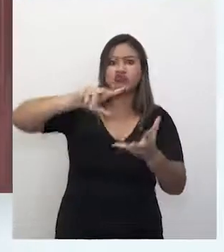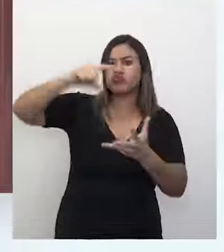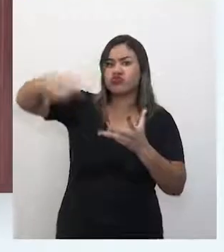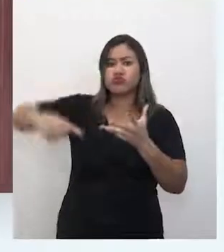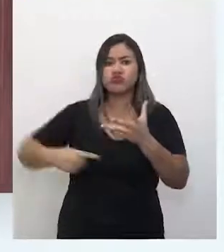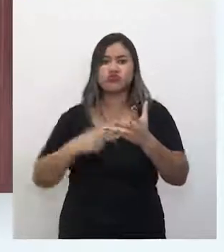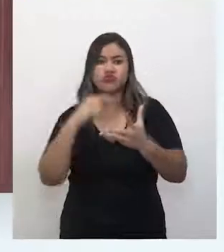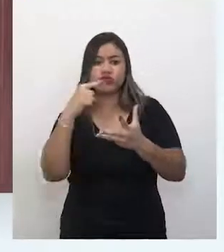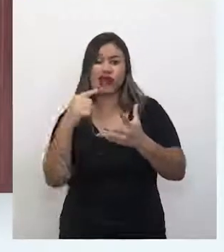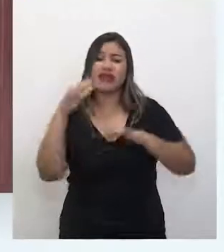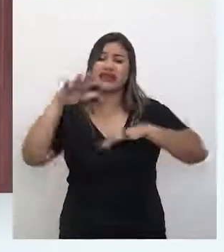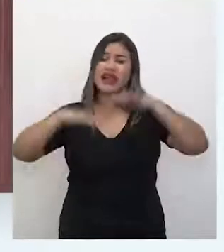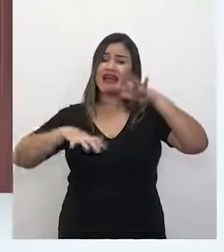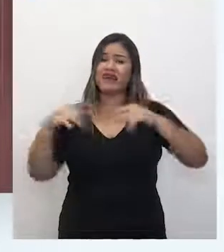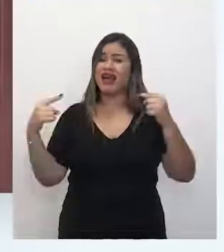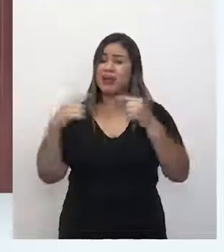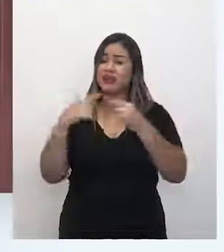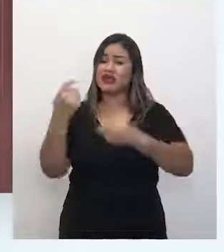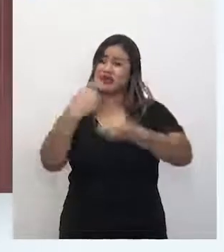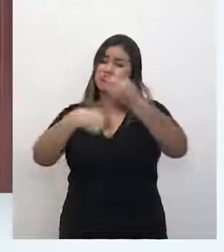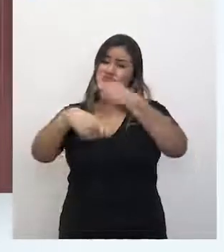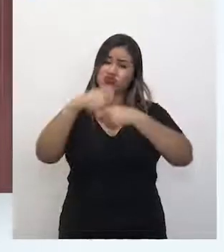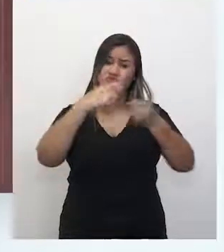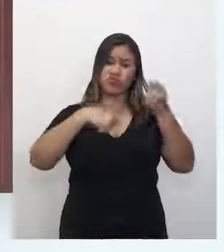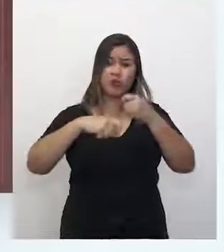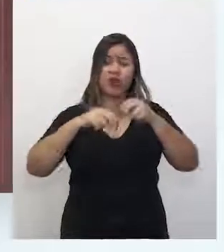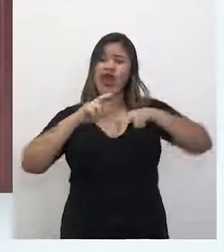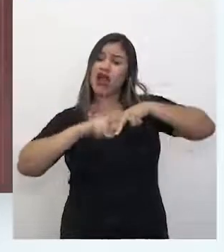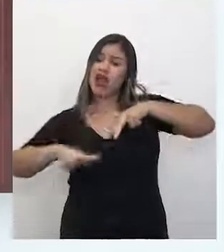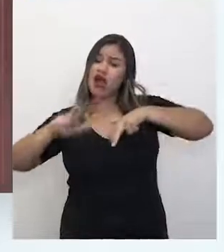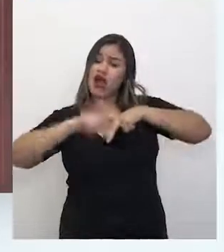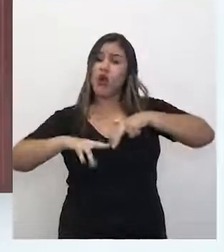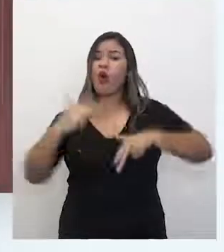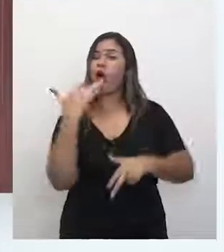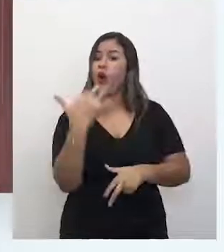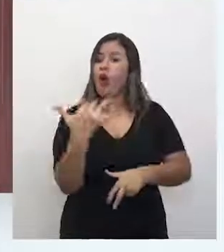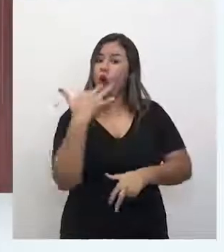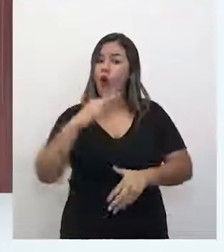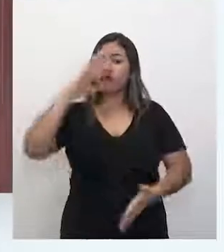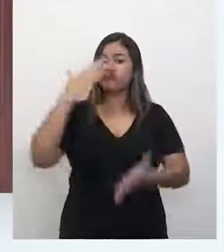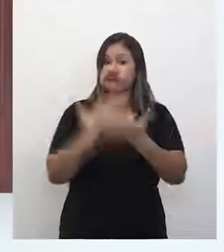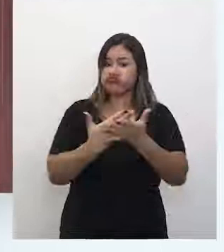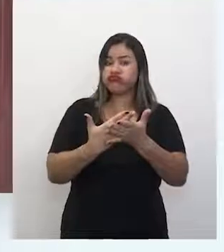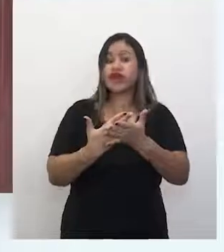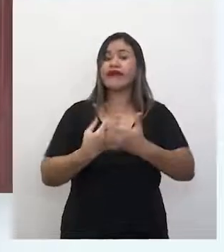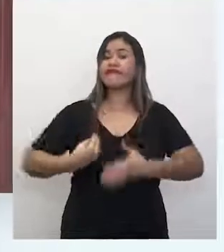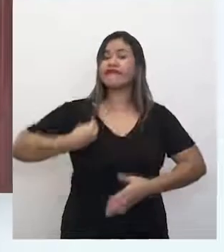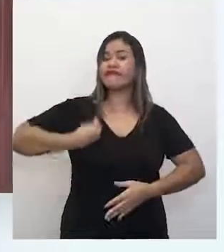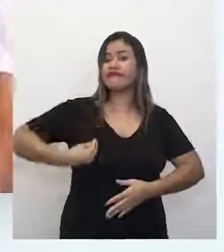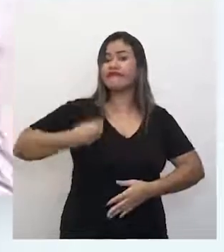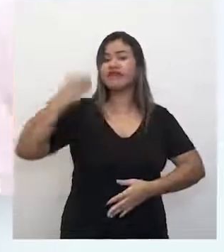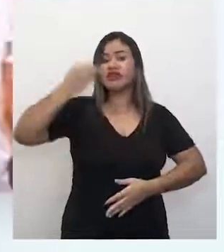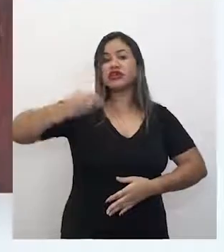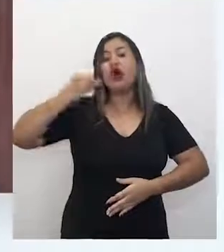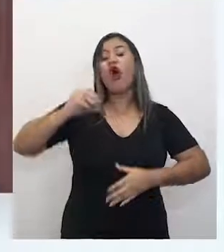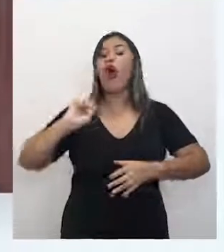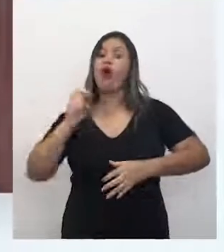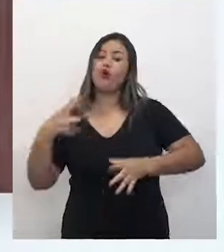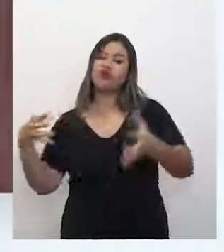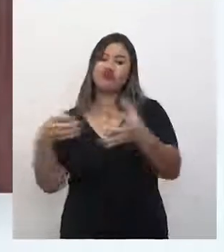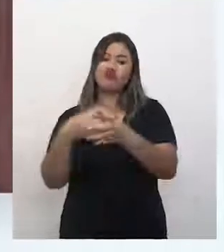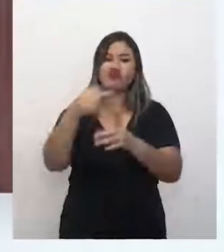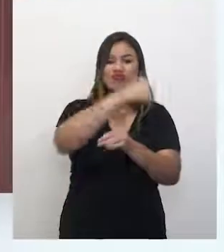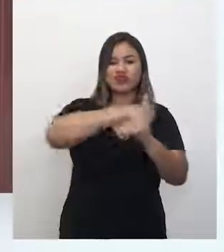vezes motivada por questões econômicas, de gênero, cor, crença, convívio ou grupo social.